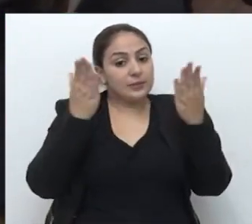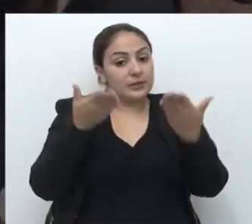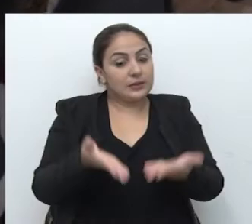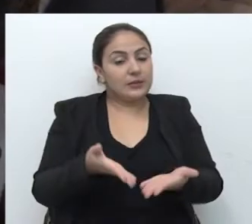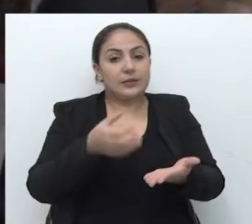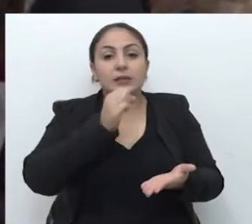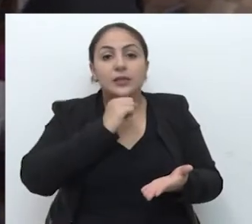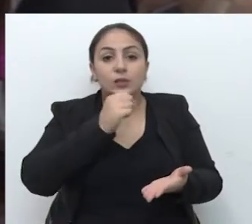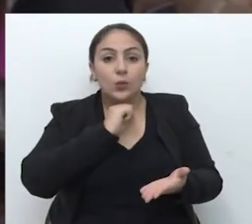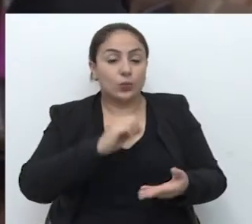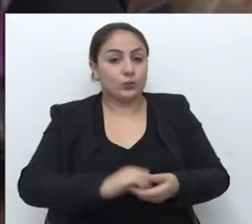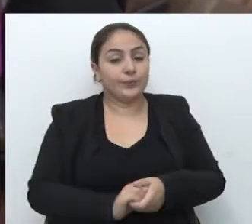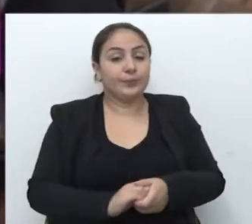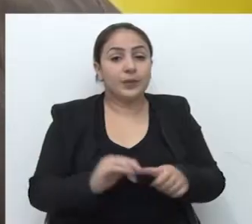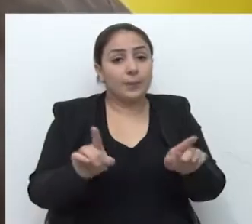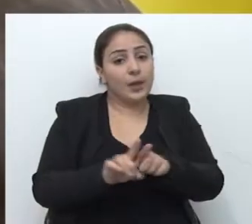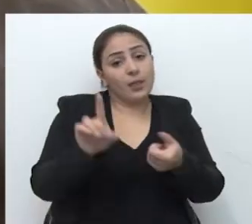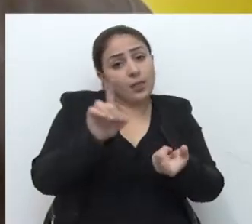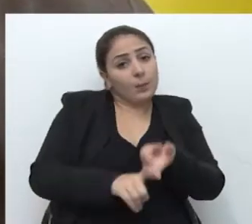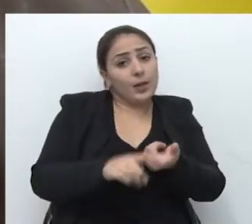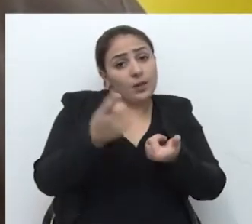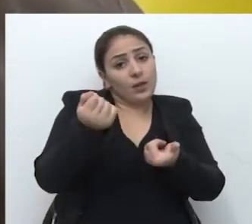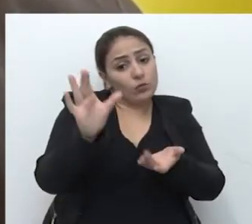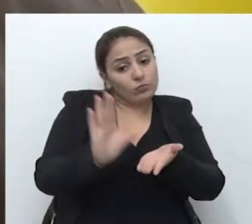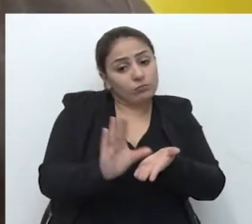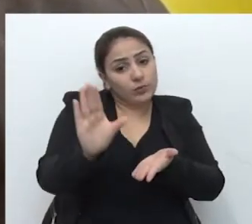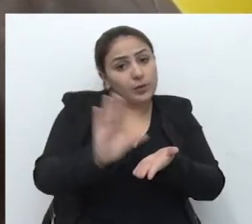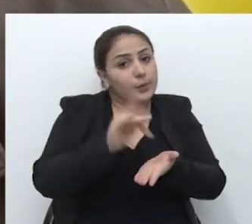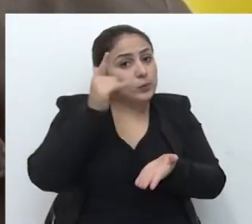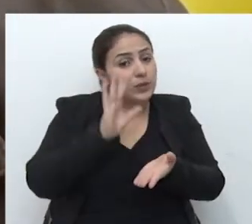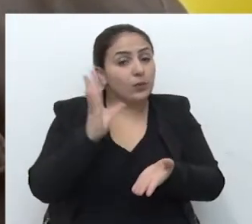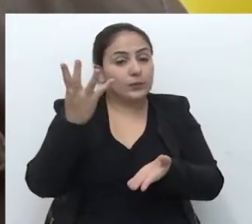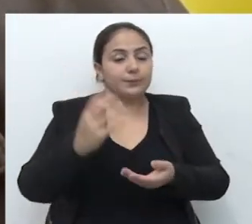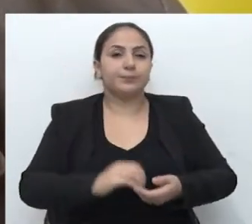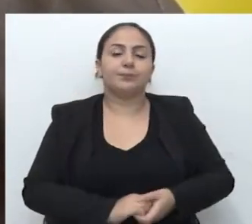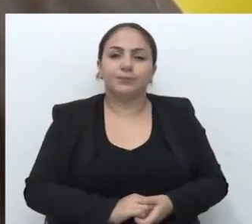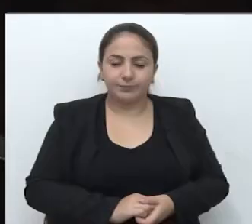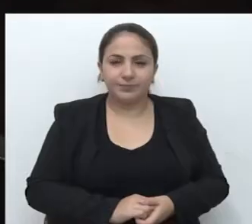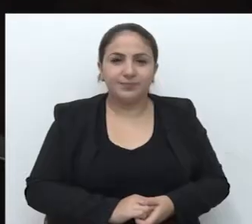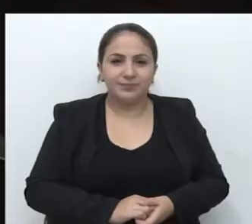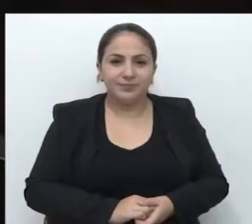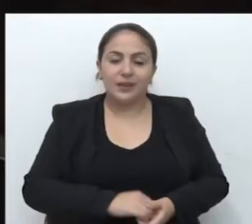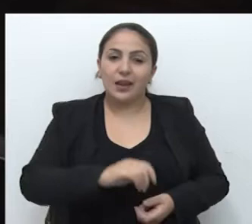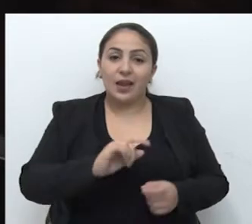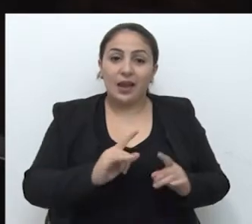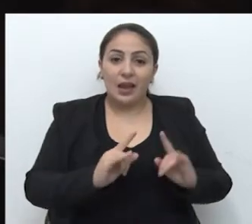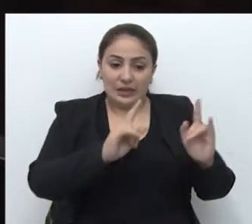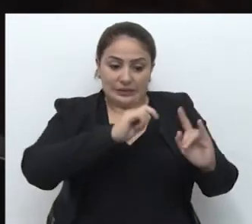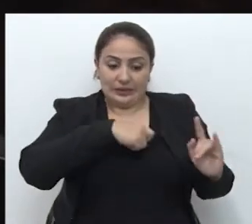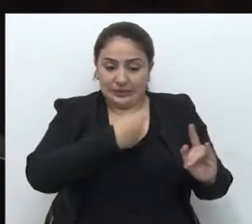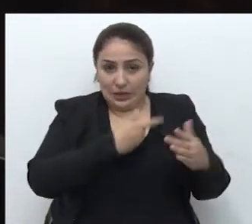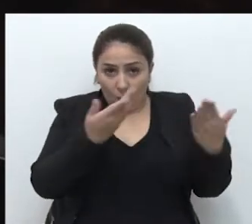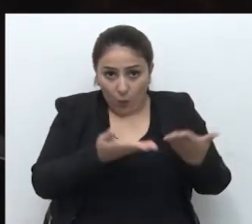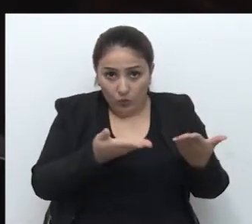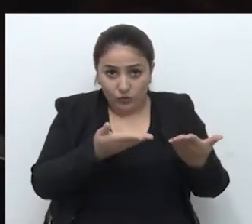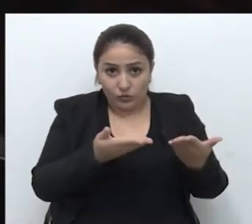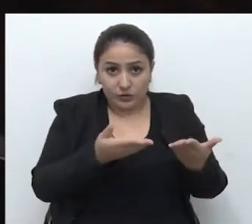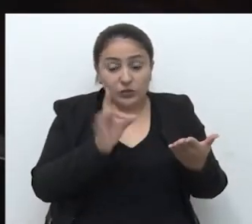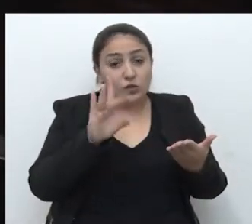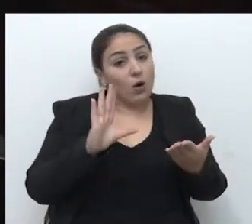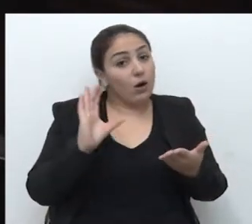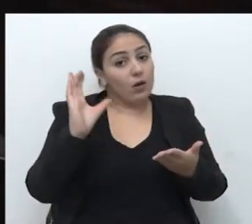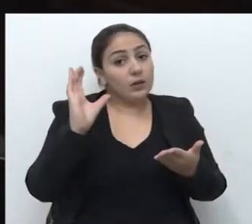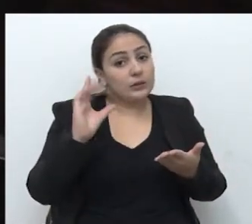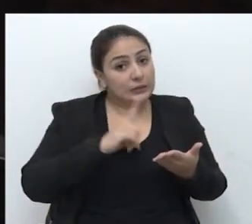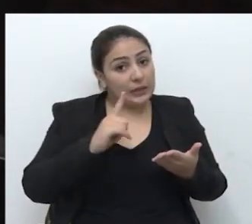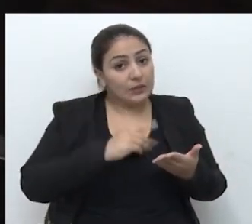Delegacia Especializada do Idoso, que depende de verbas para acontecer. A Delegacia do Idoso hoje só existe